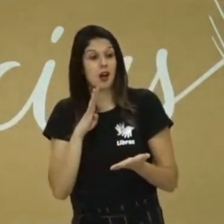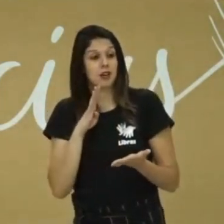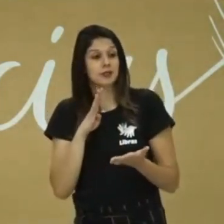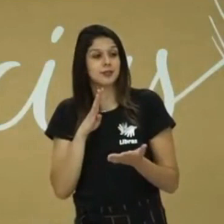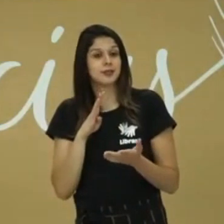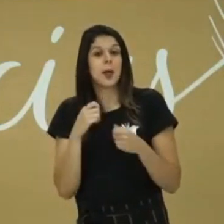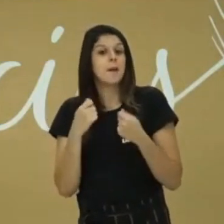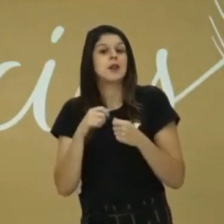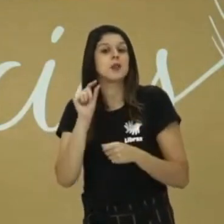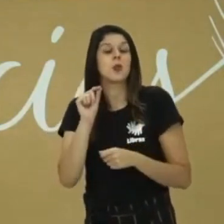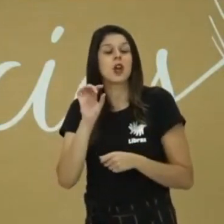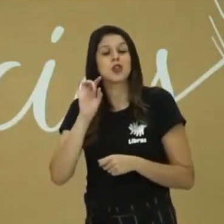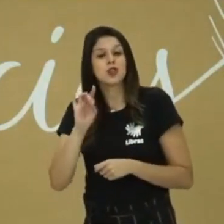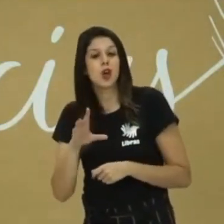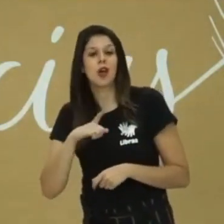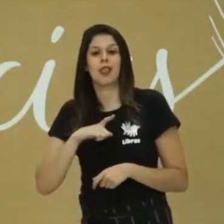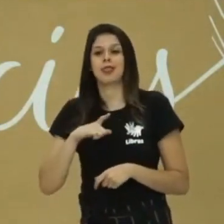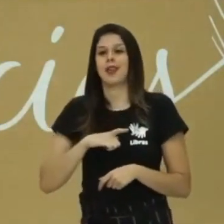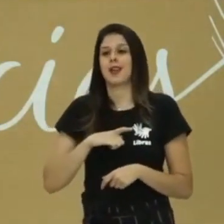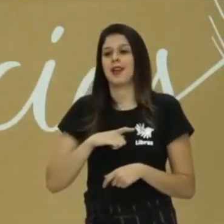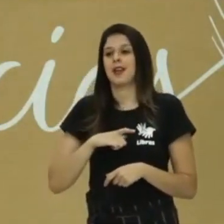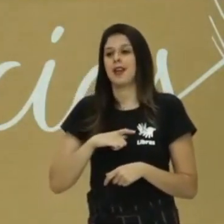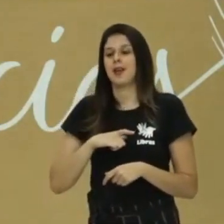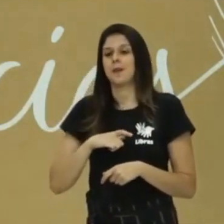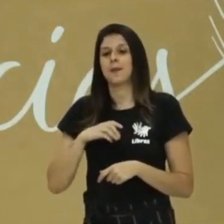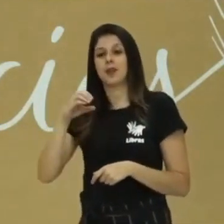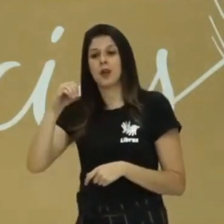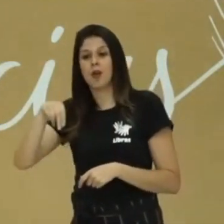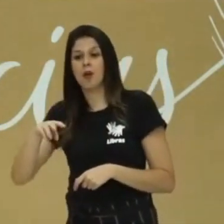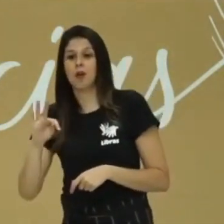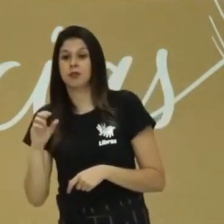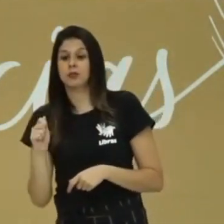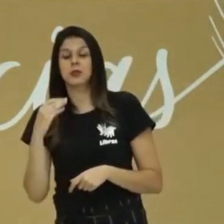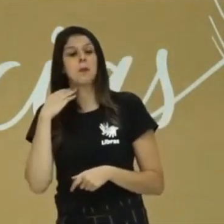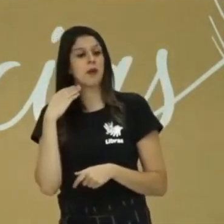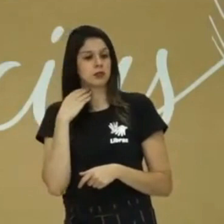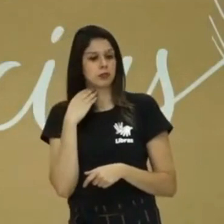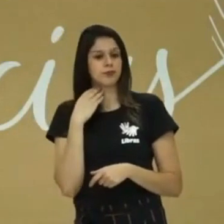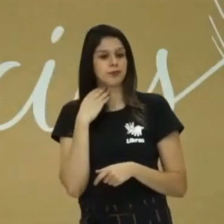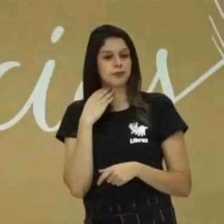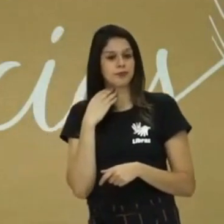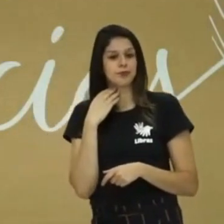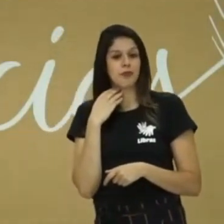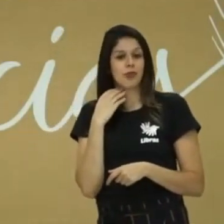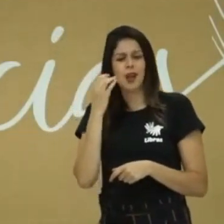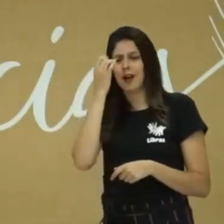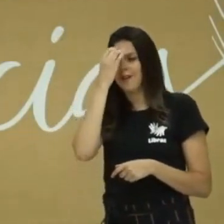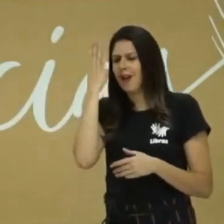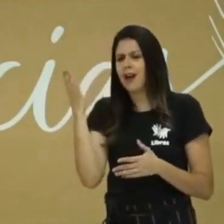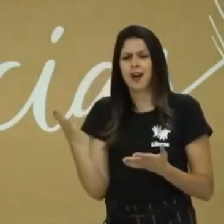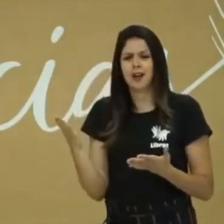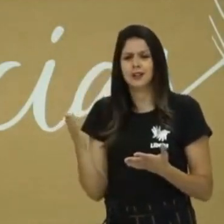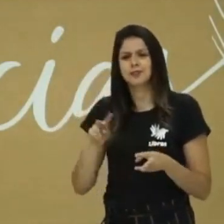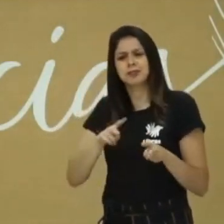precisa é de ter uma conta bancária e um registro nesse tal pics e isso facilitou imensamente